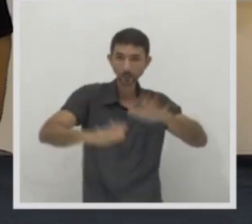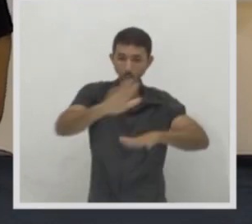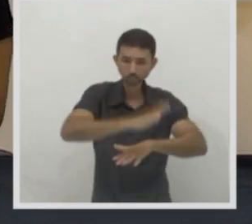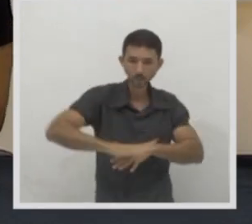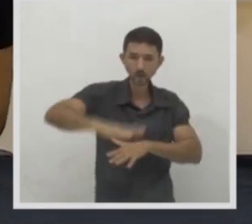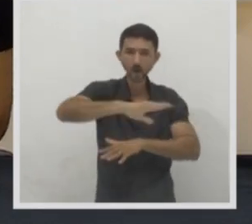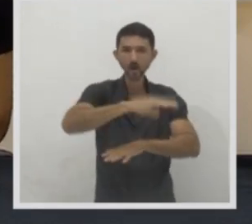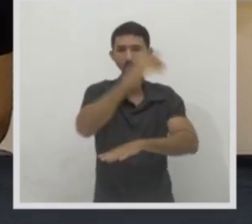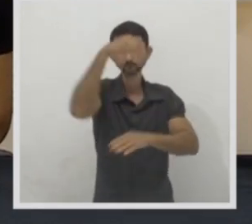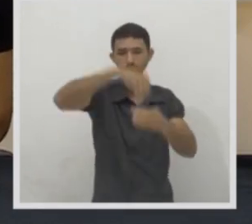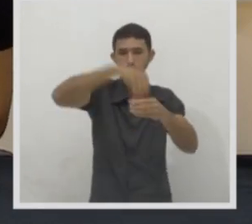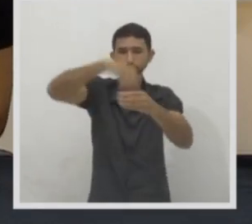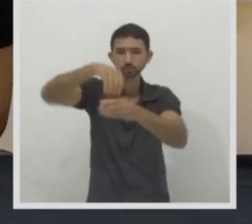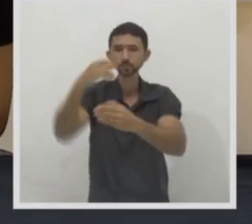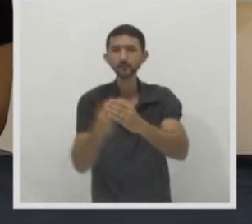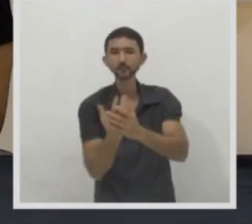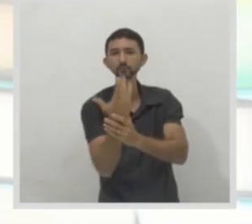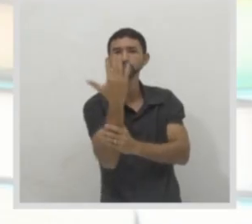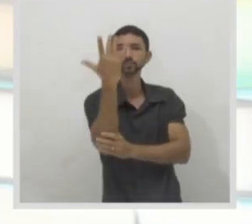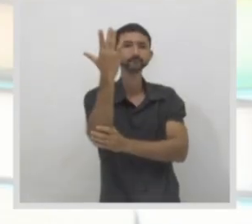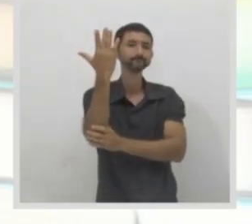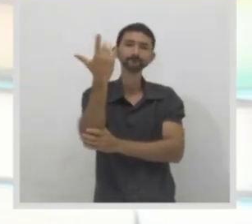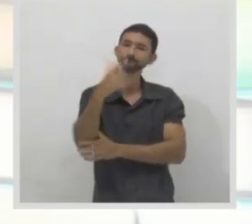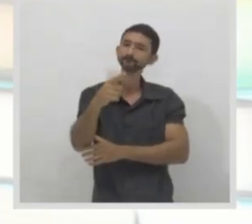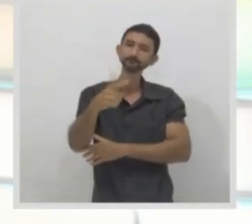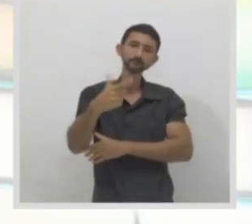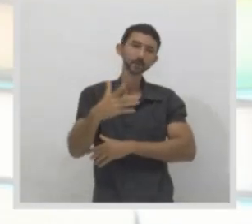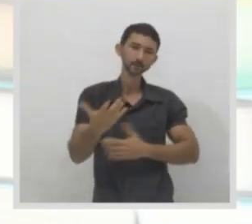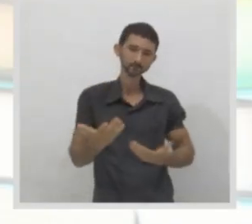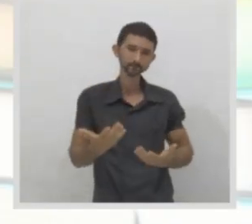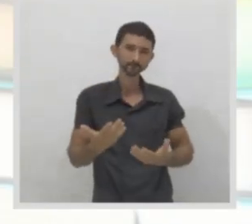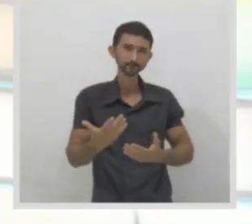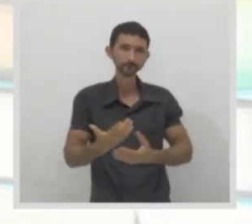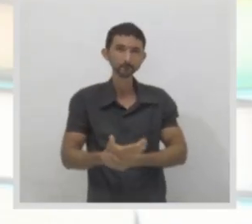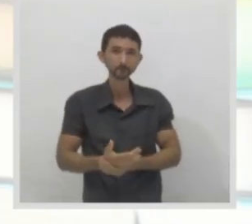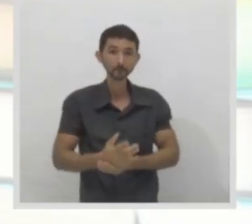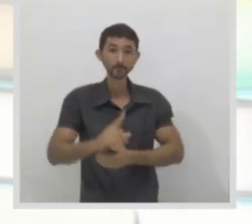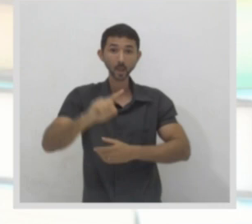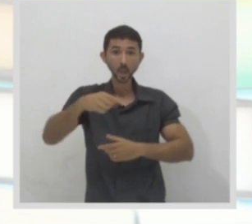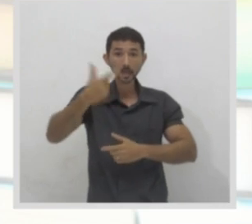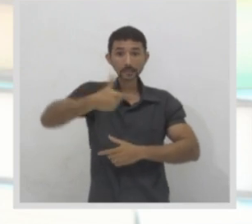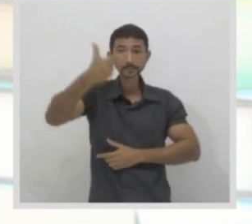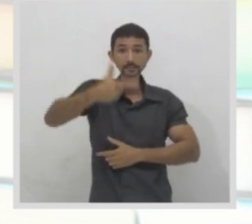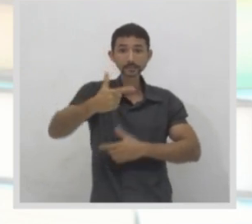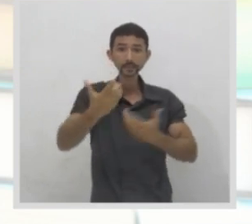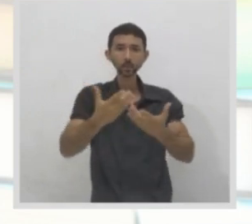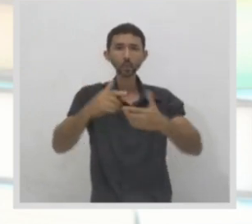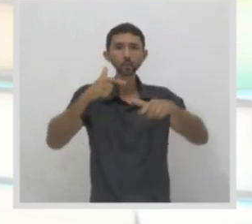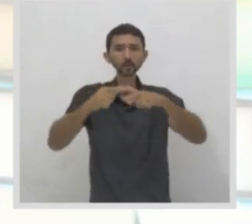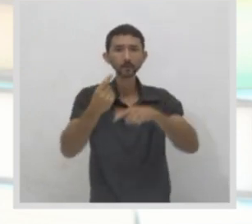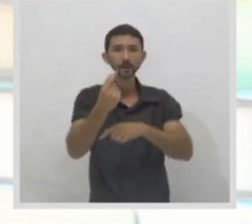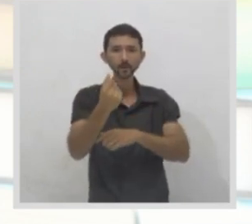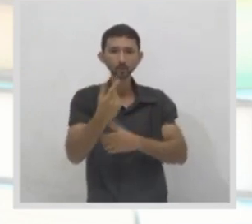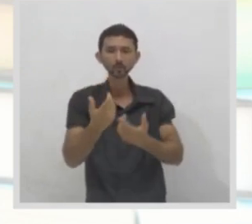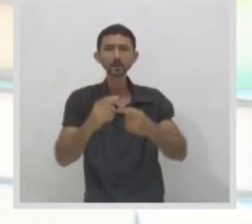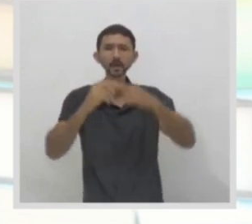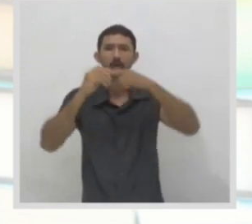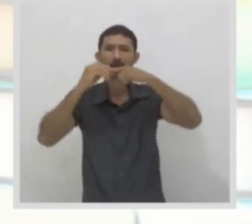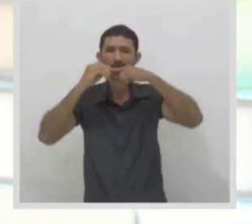Ao contrário da nossa segunda atividade econômica, que é a cana-de-açúcar, que foi um recurso muito valorizado na